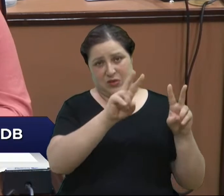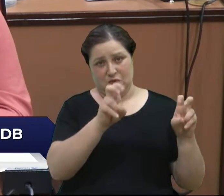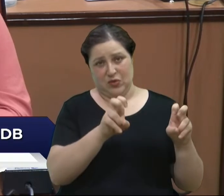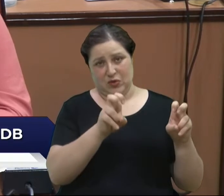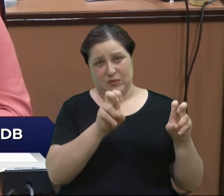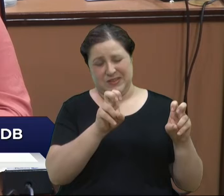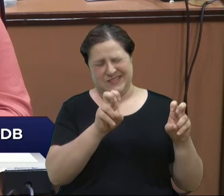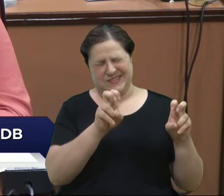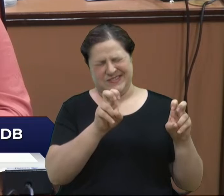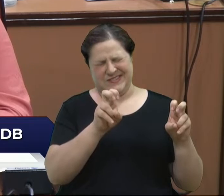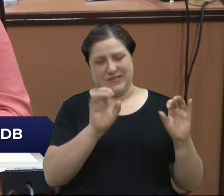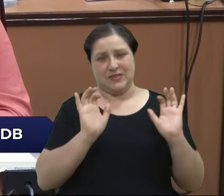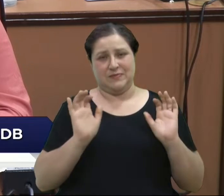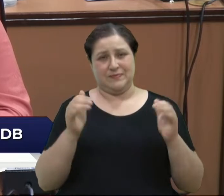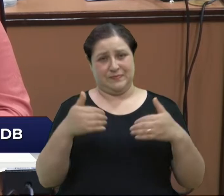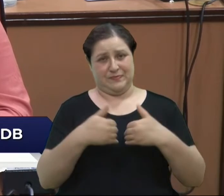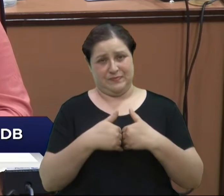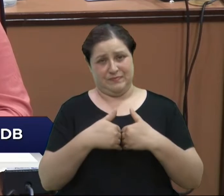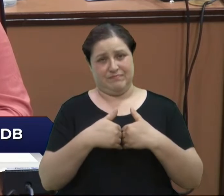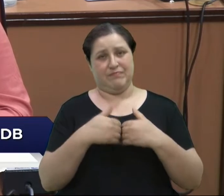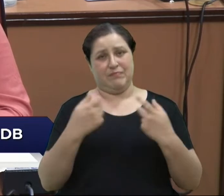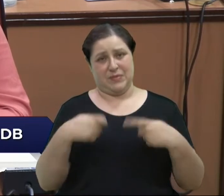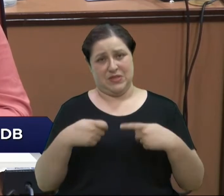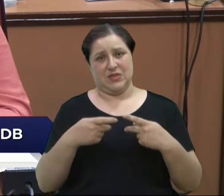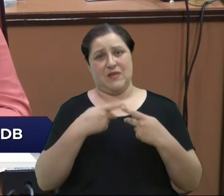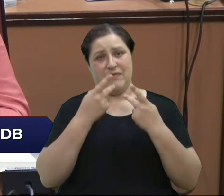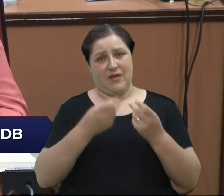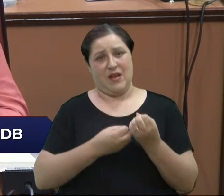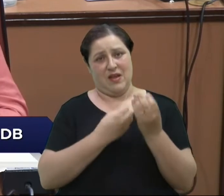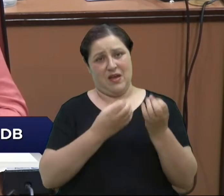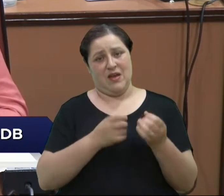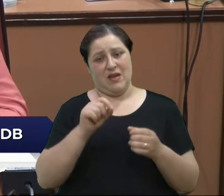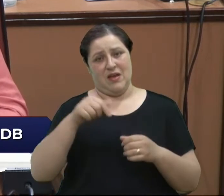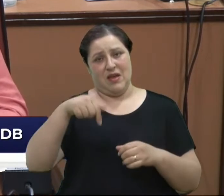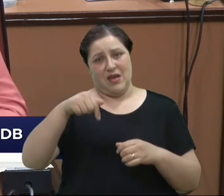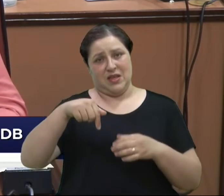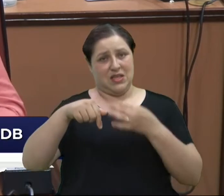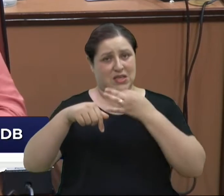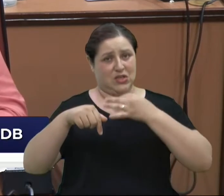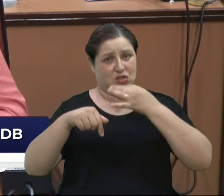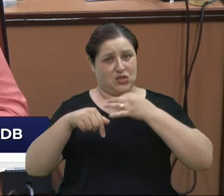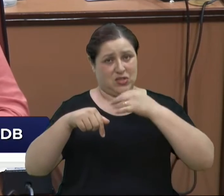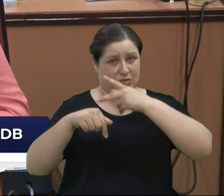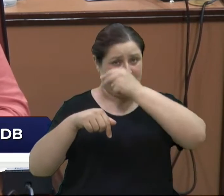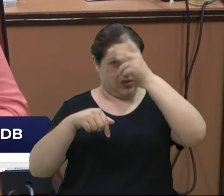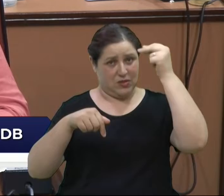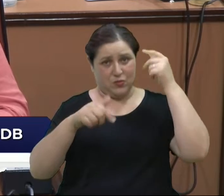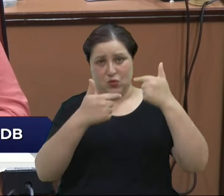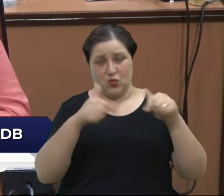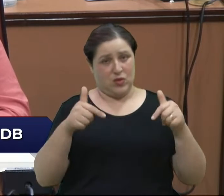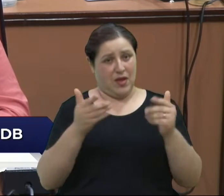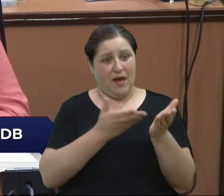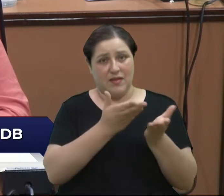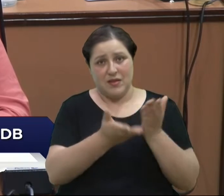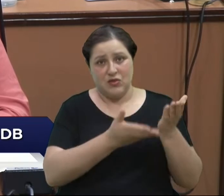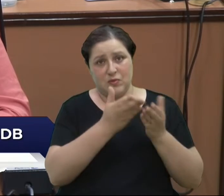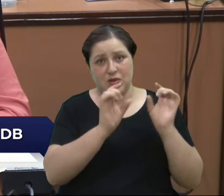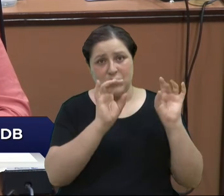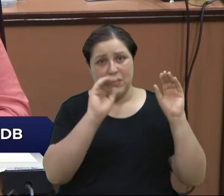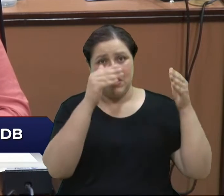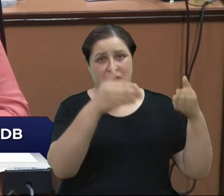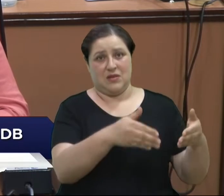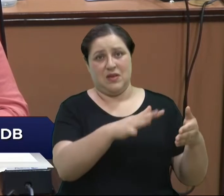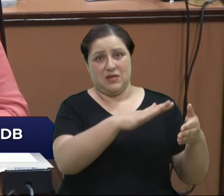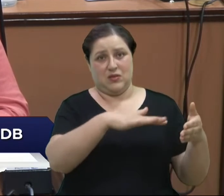de fazer um desabafo do quanto o nosso município não tem um atendimento especializado para essa